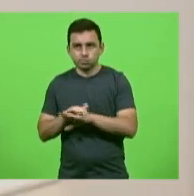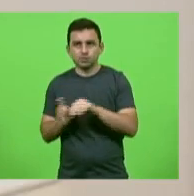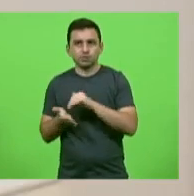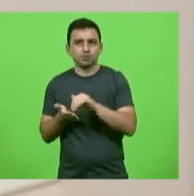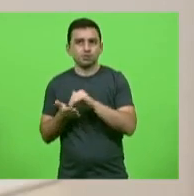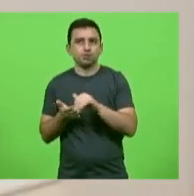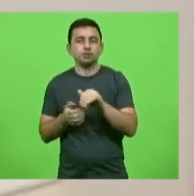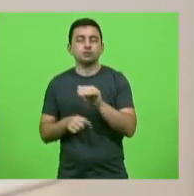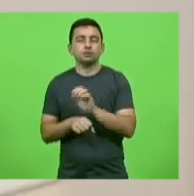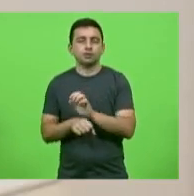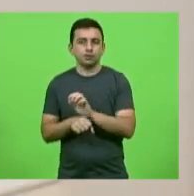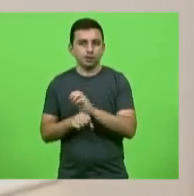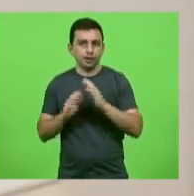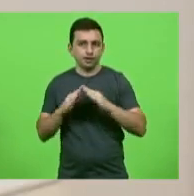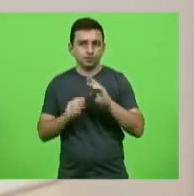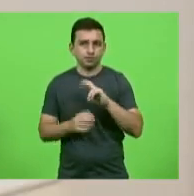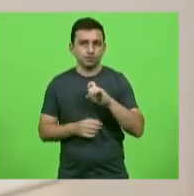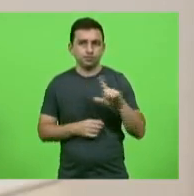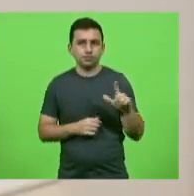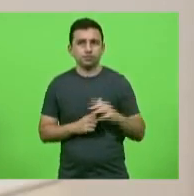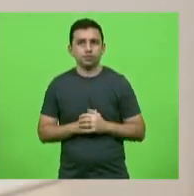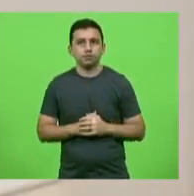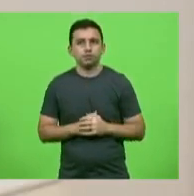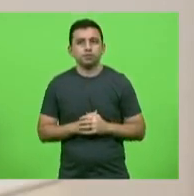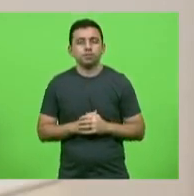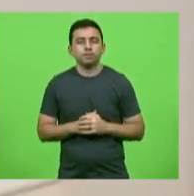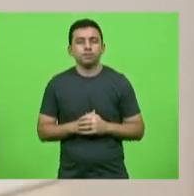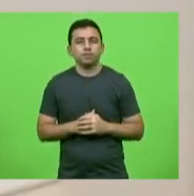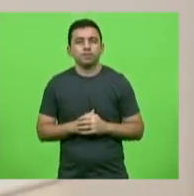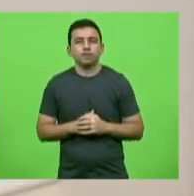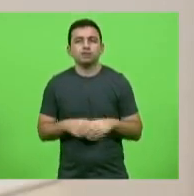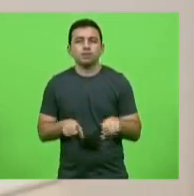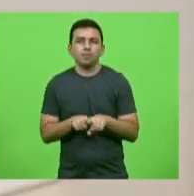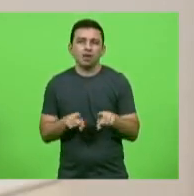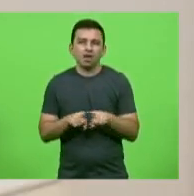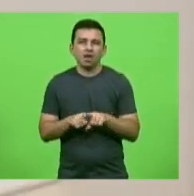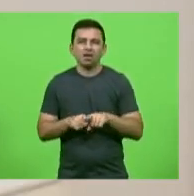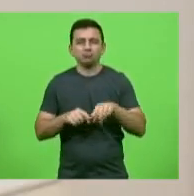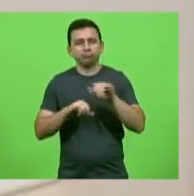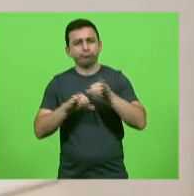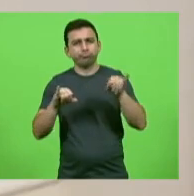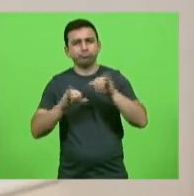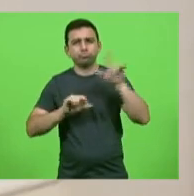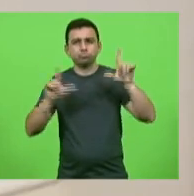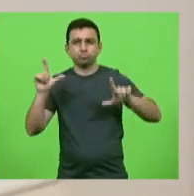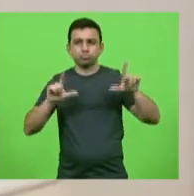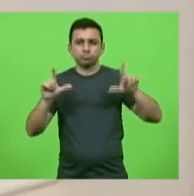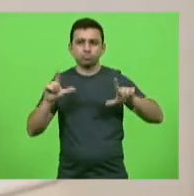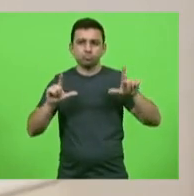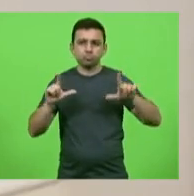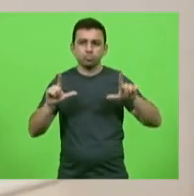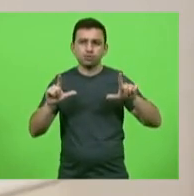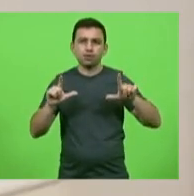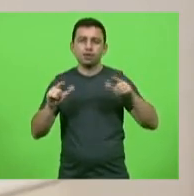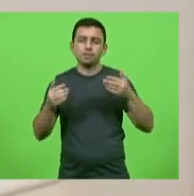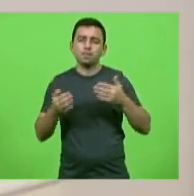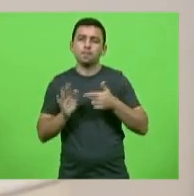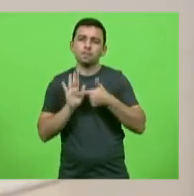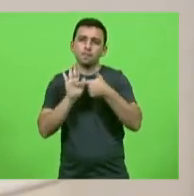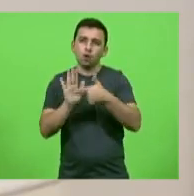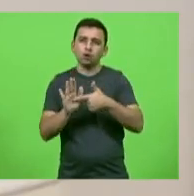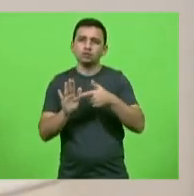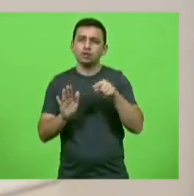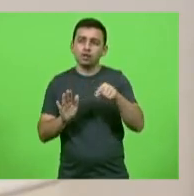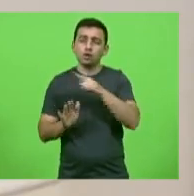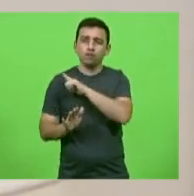Casa Civil. Além das coletivas de imprensa acima apontadas, que sugerem a ciência pelo governador